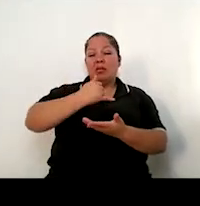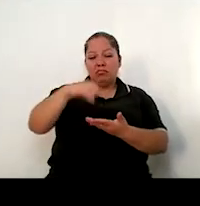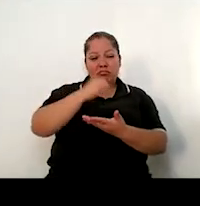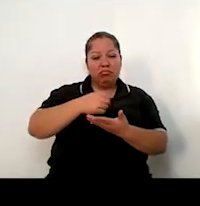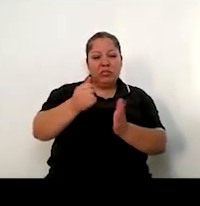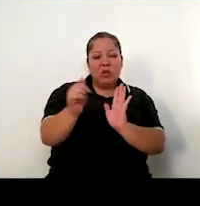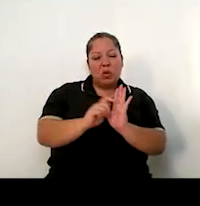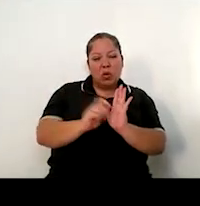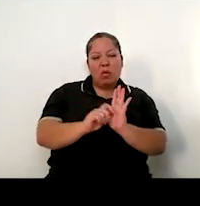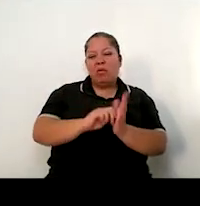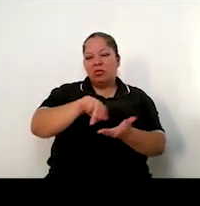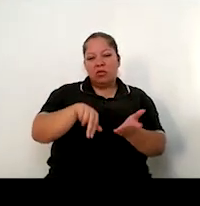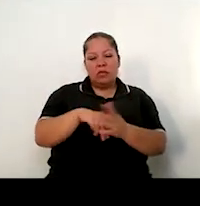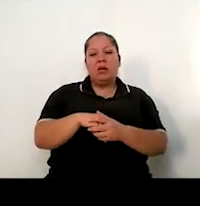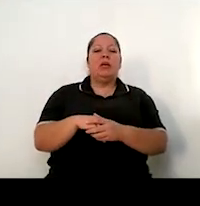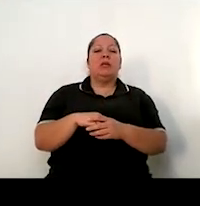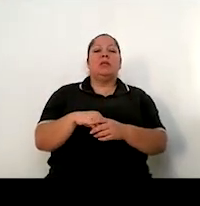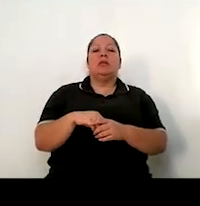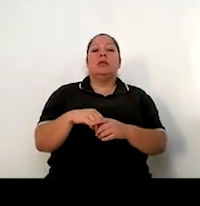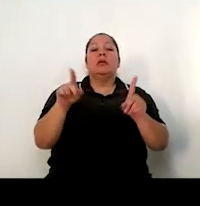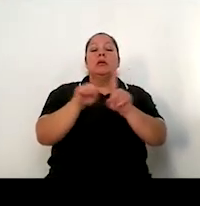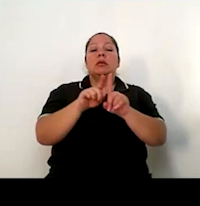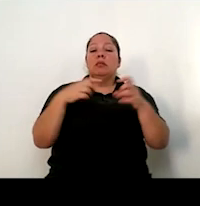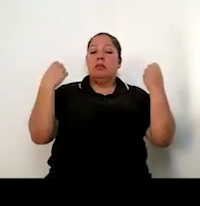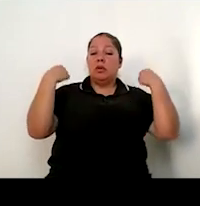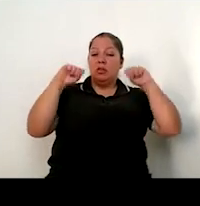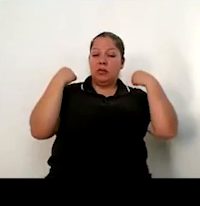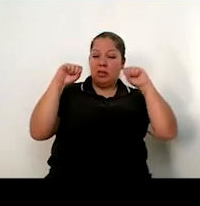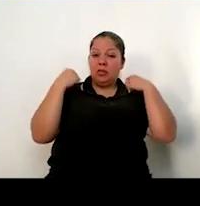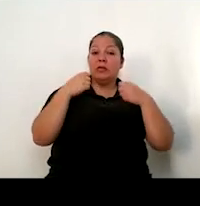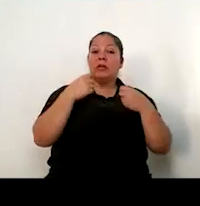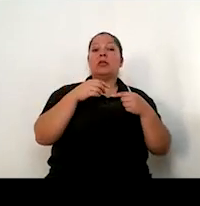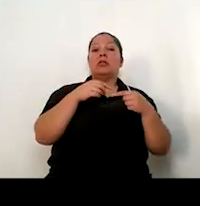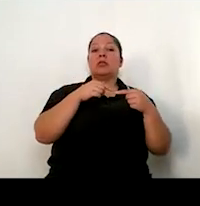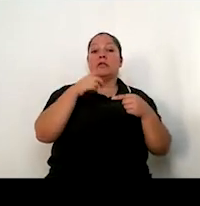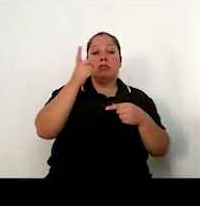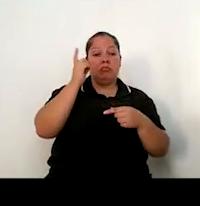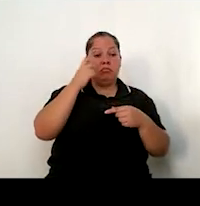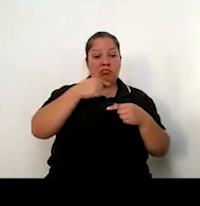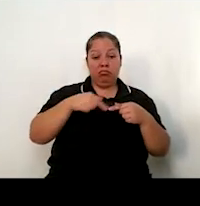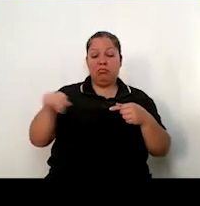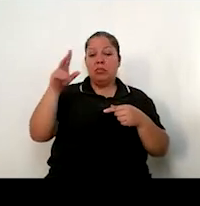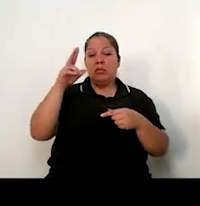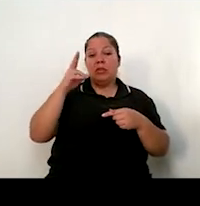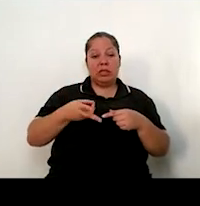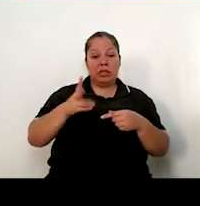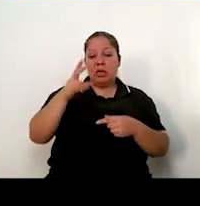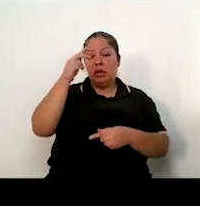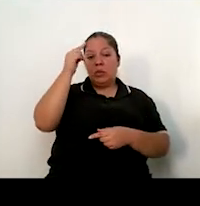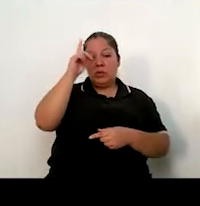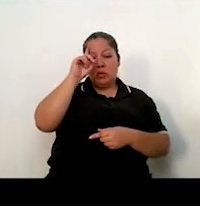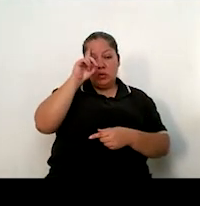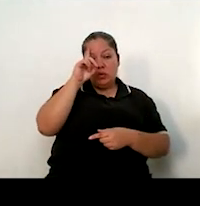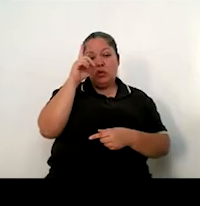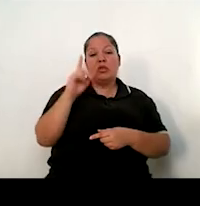saudável. Praticar atividade física regular também. Hoje a gente tem inúmeros trabalhos mostrando que a prática de atividade